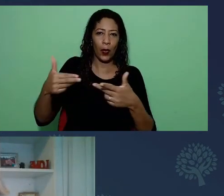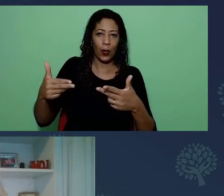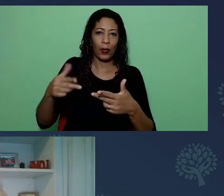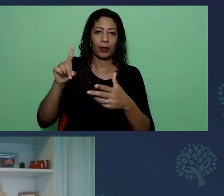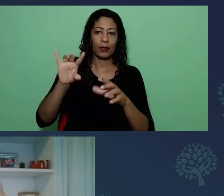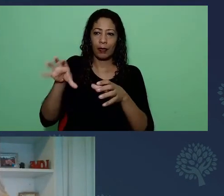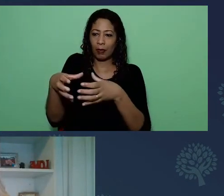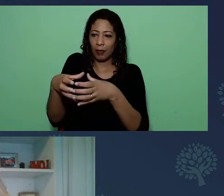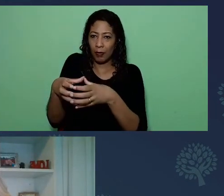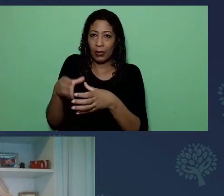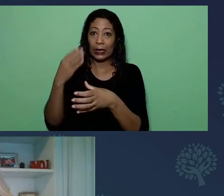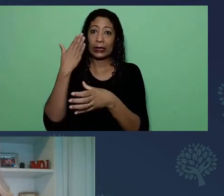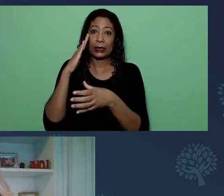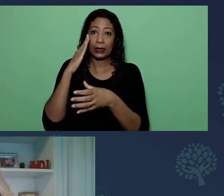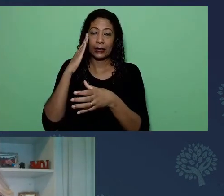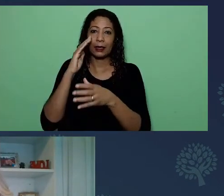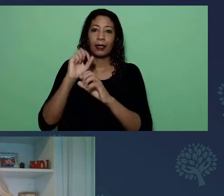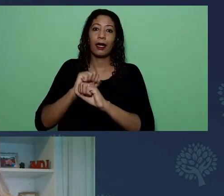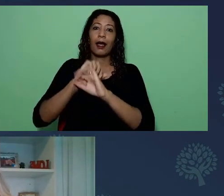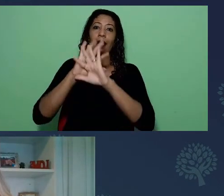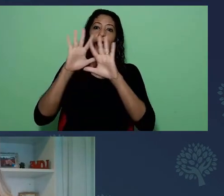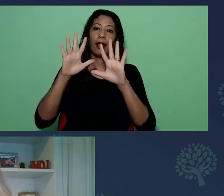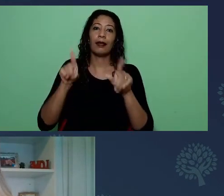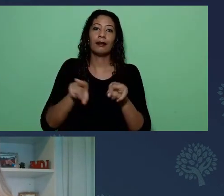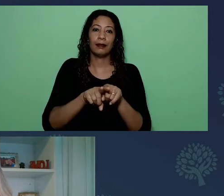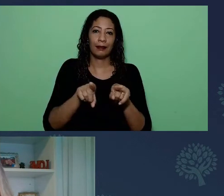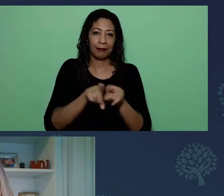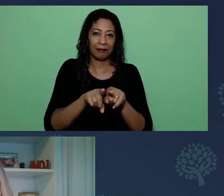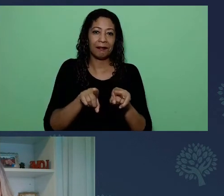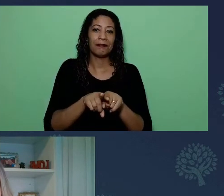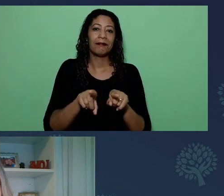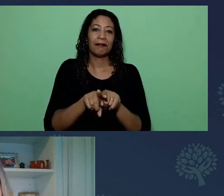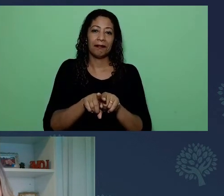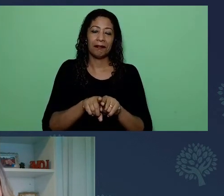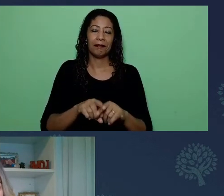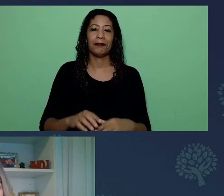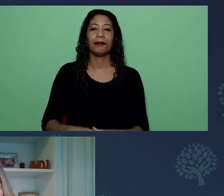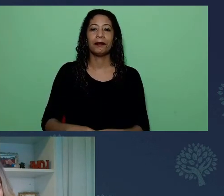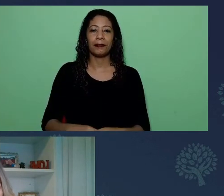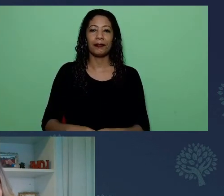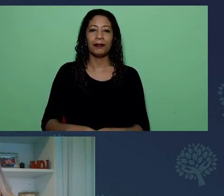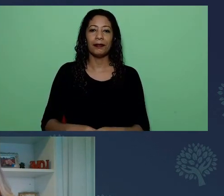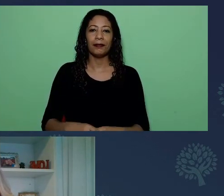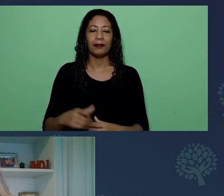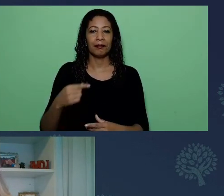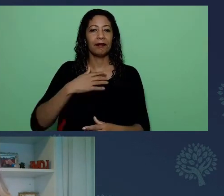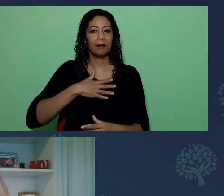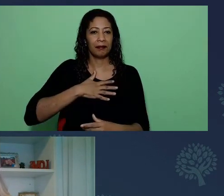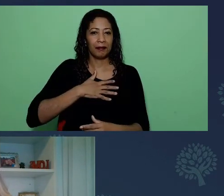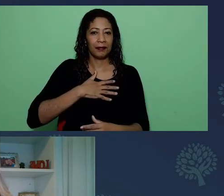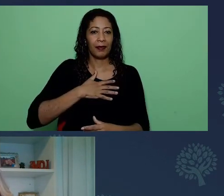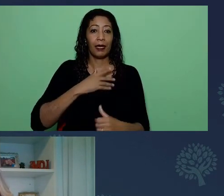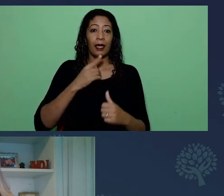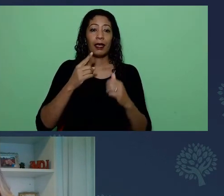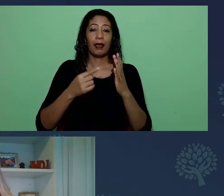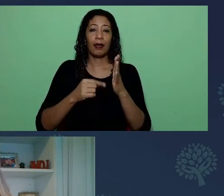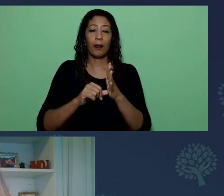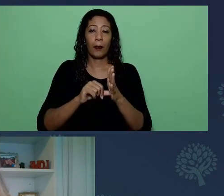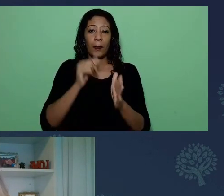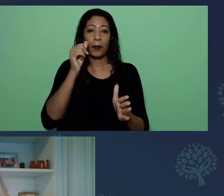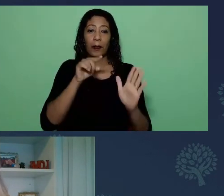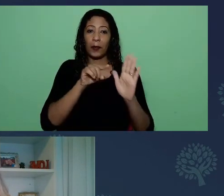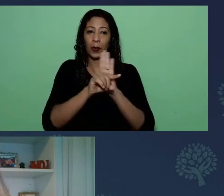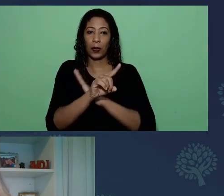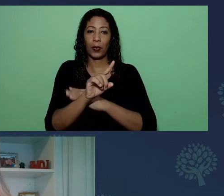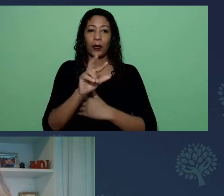né, compreender melhor, né? E achei isso bem bacana. E aí temos aqui a primeira pergunta, que é a